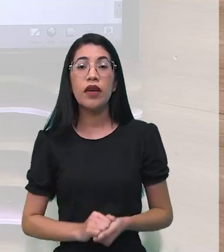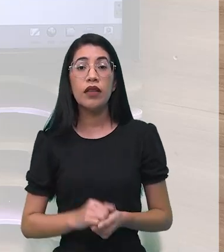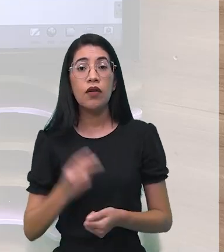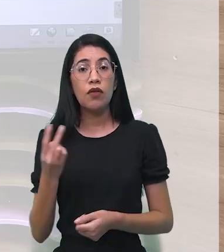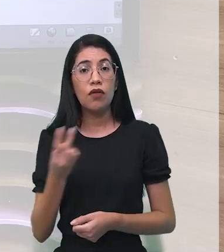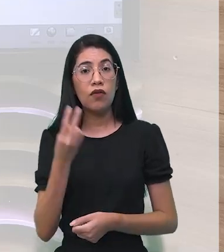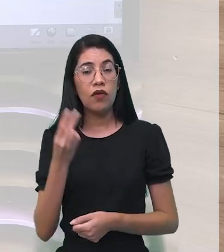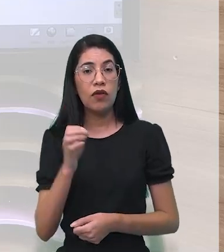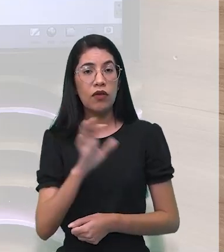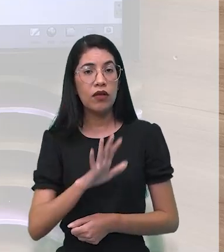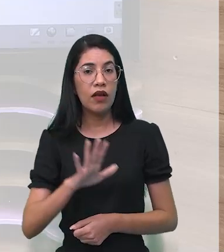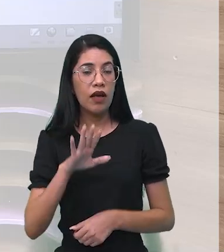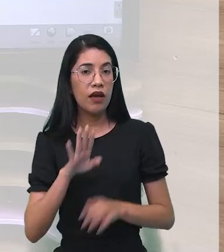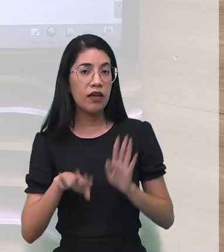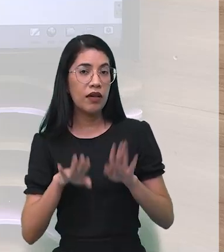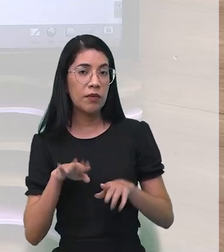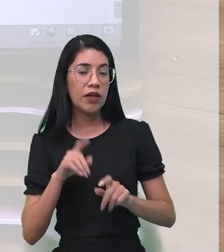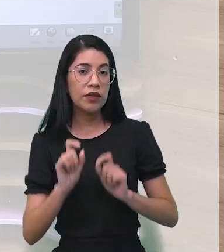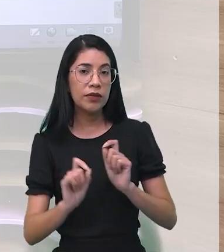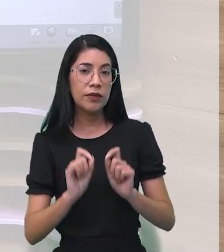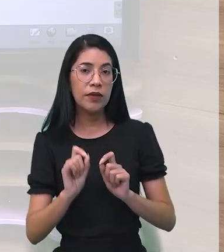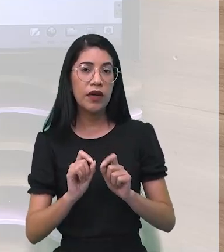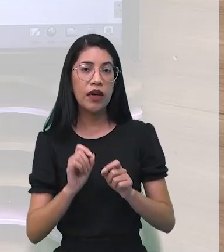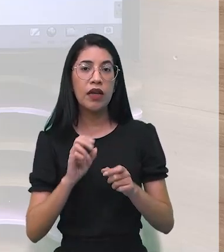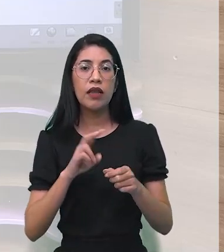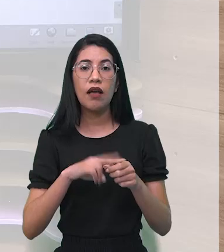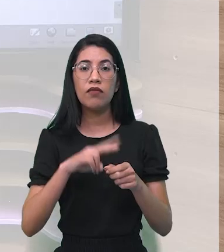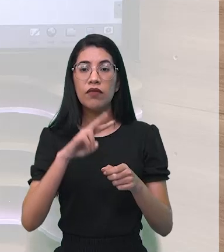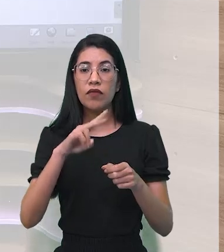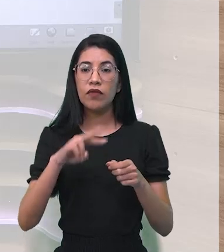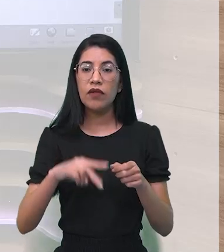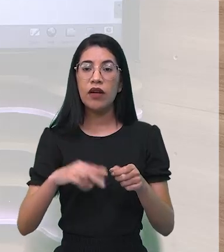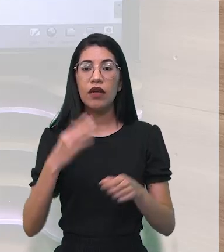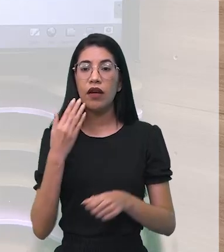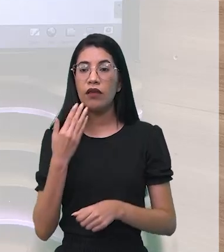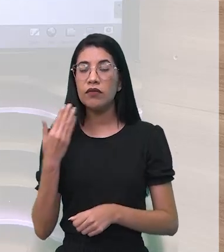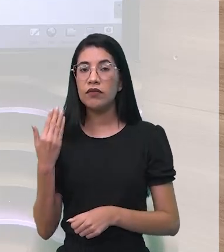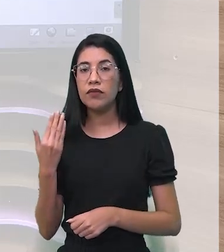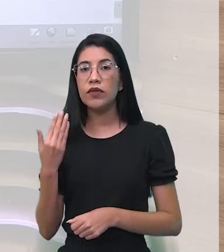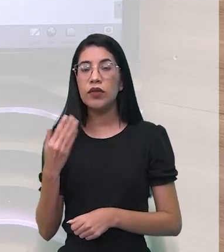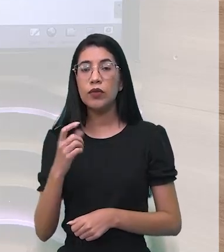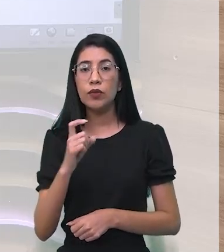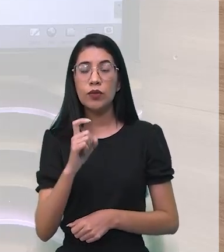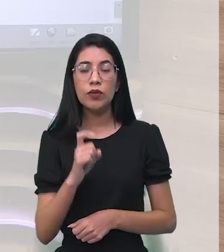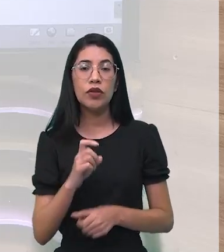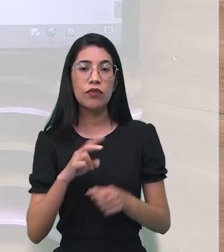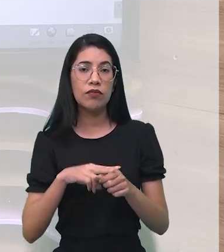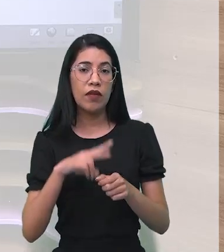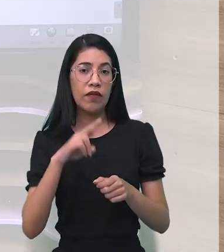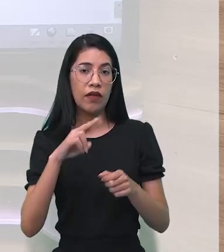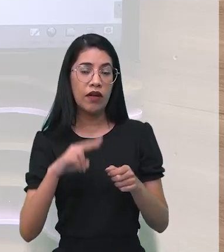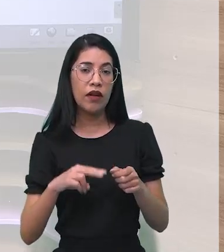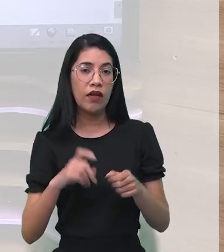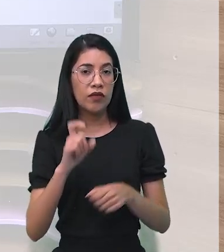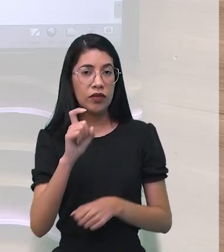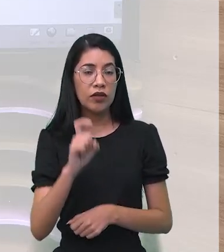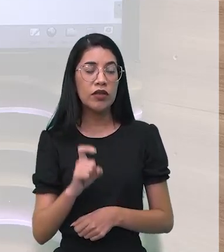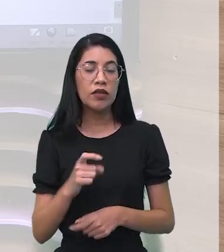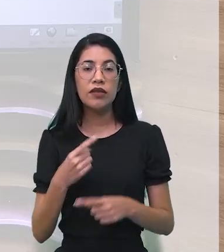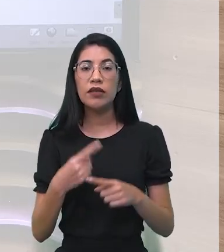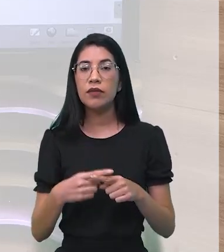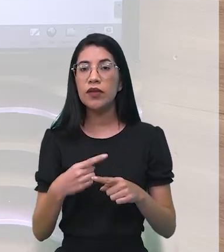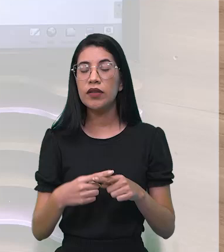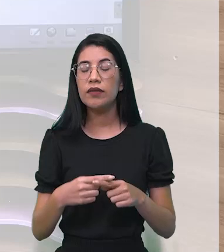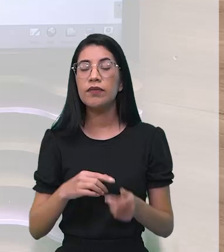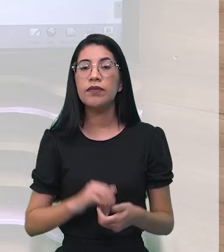vai depender dessa variável aqui, ó. Aqui nós temos uma variável, essa variável x. Por